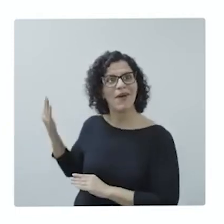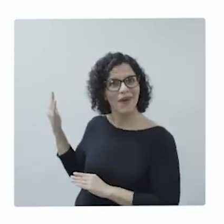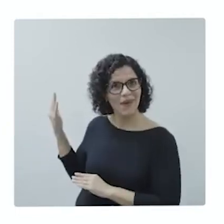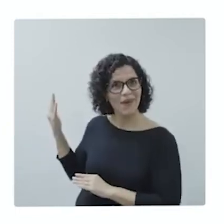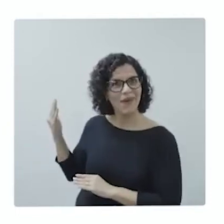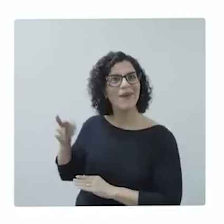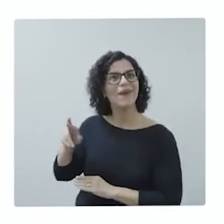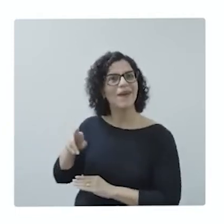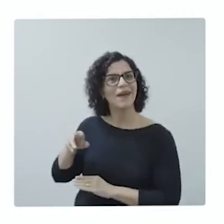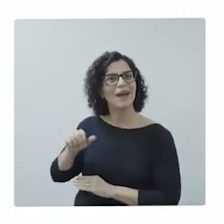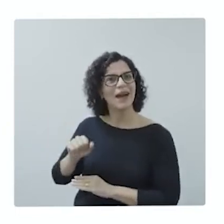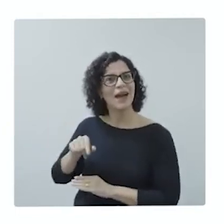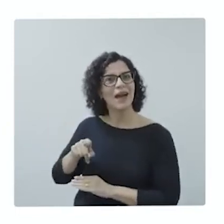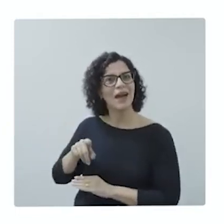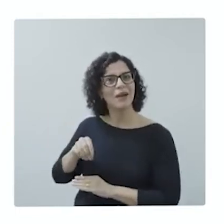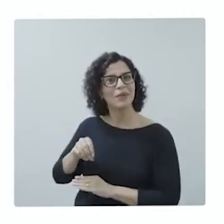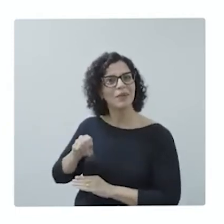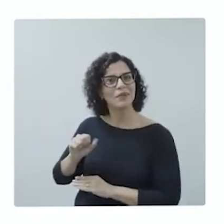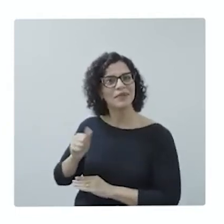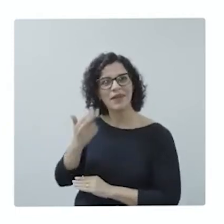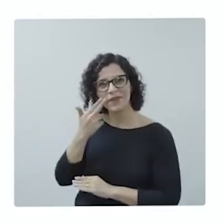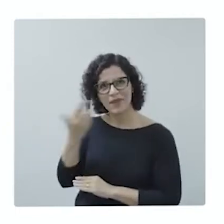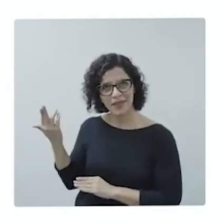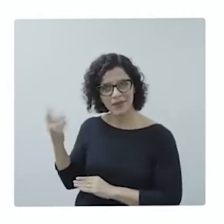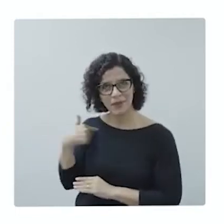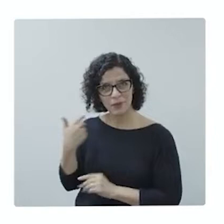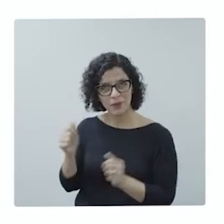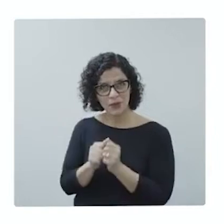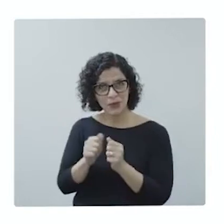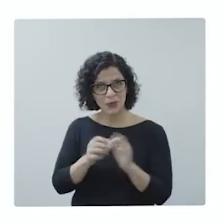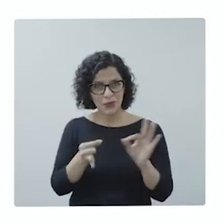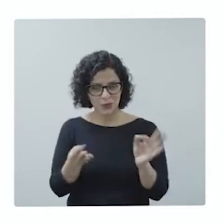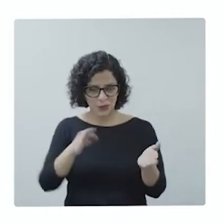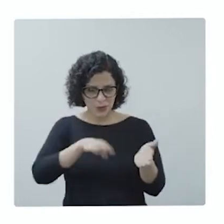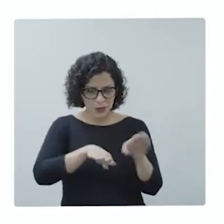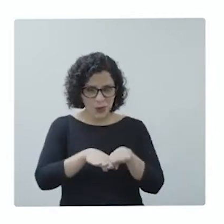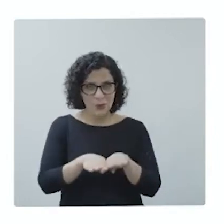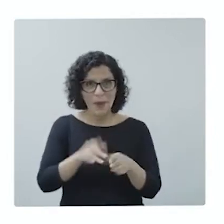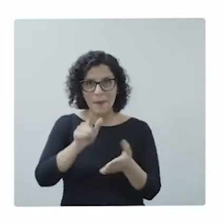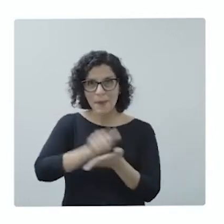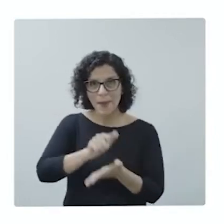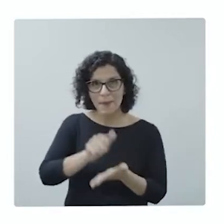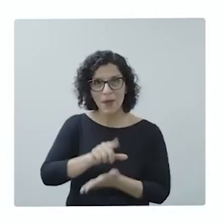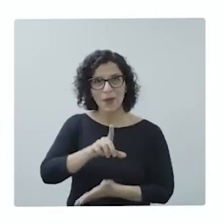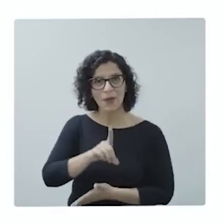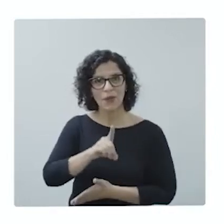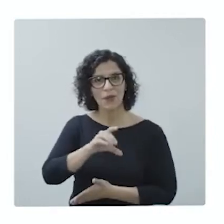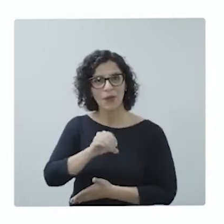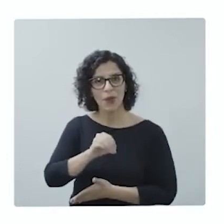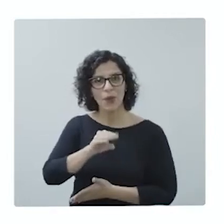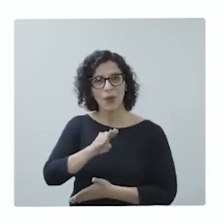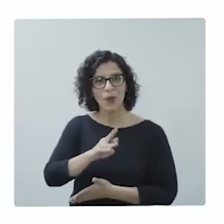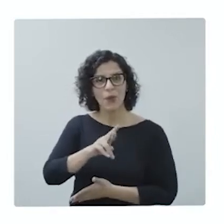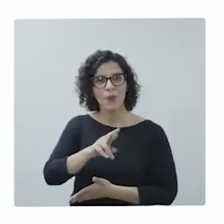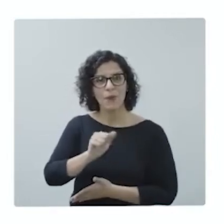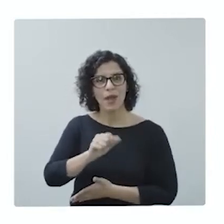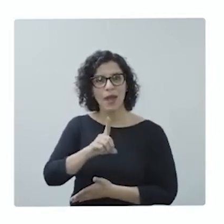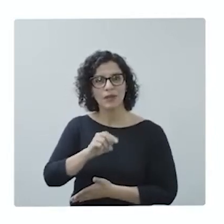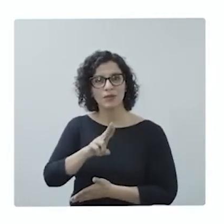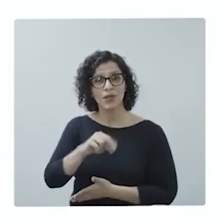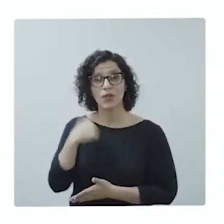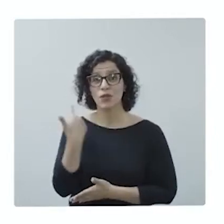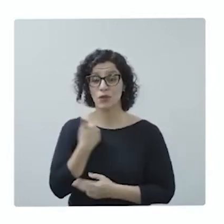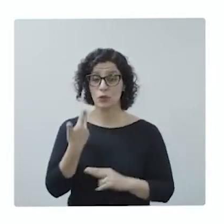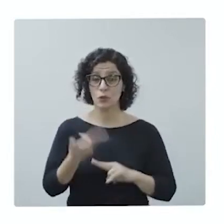certo? Olhem lá, vamos fazer uma dobradura? Então agora é hora de pegar o